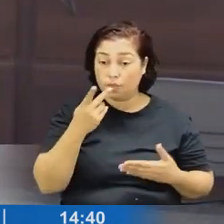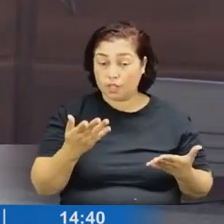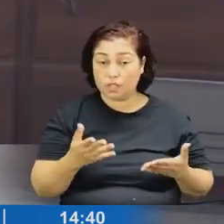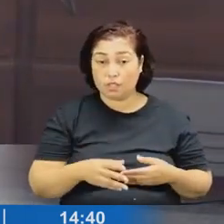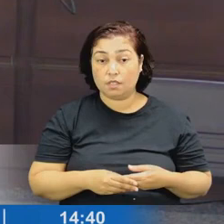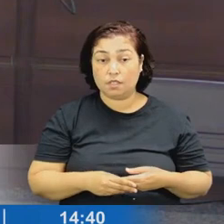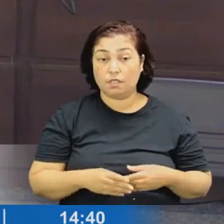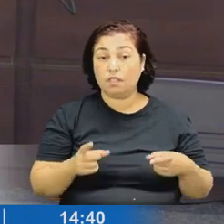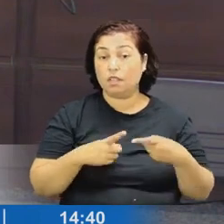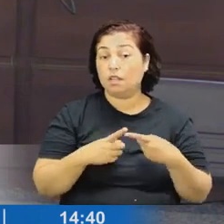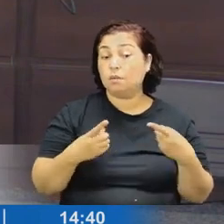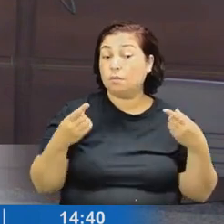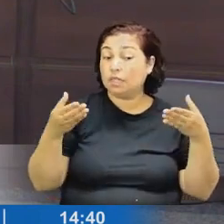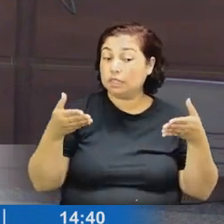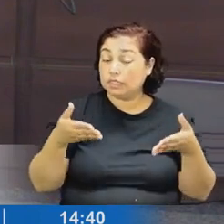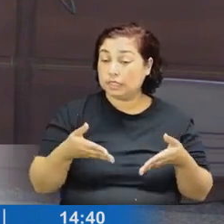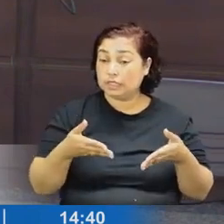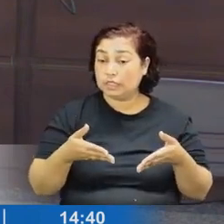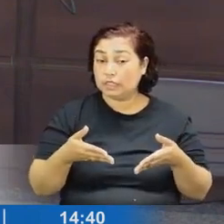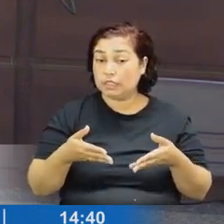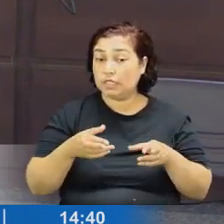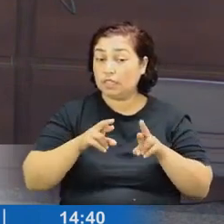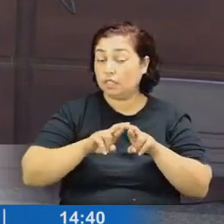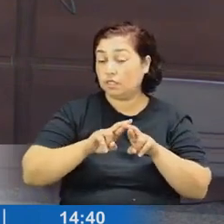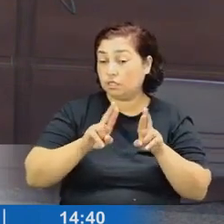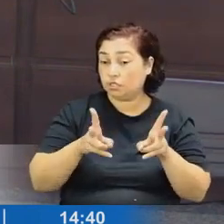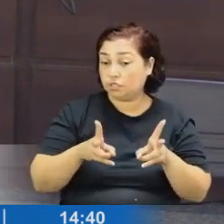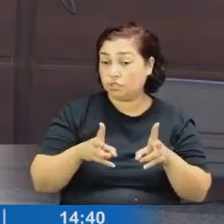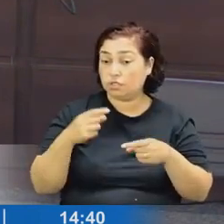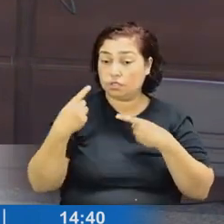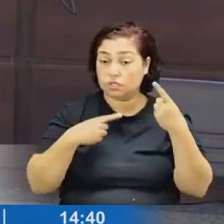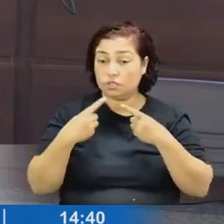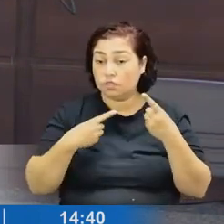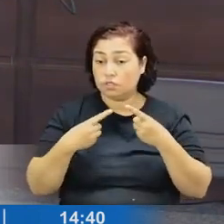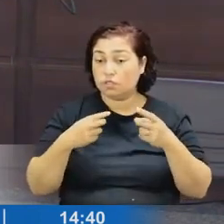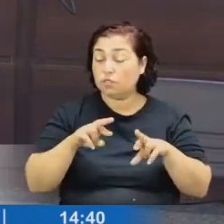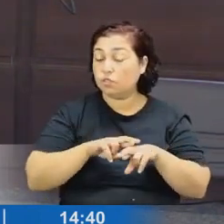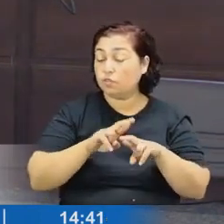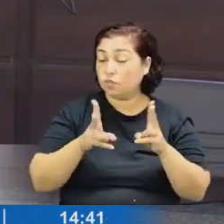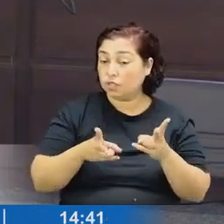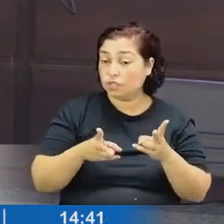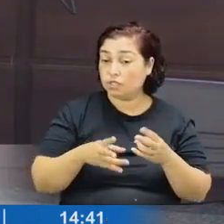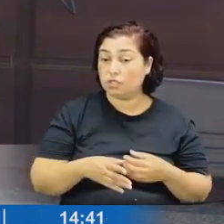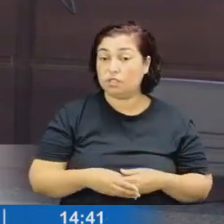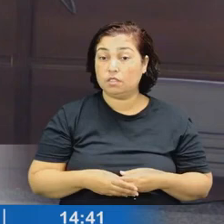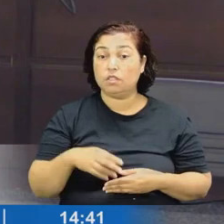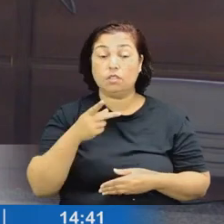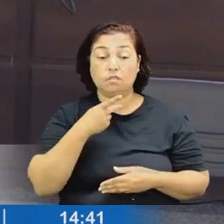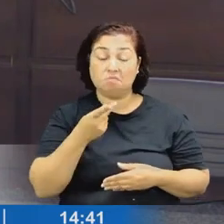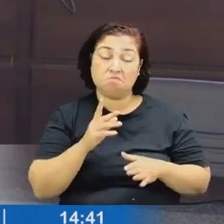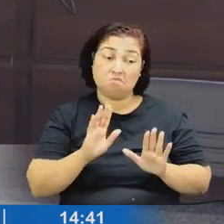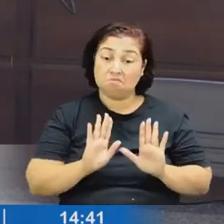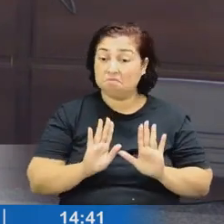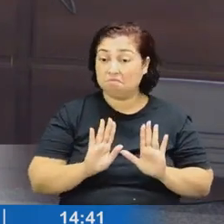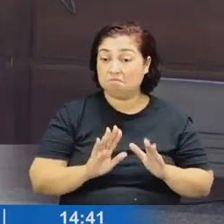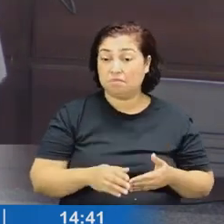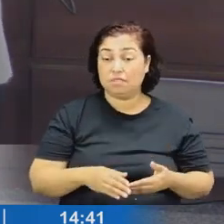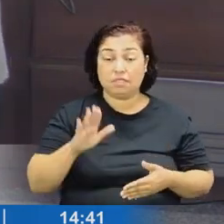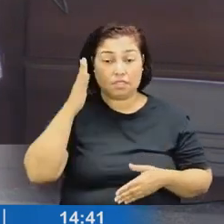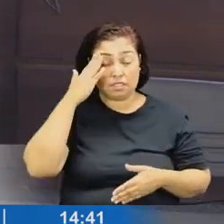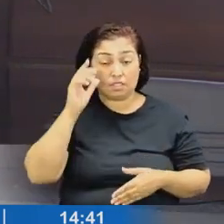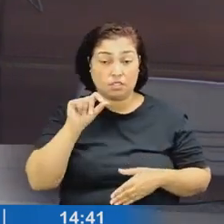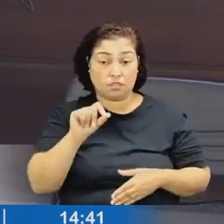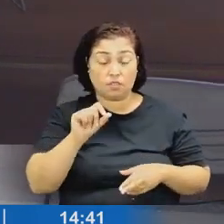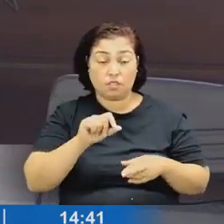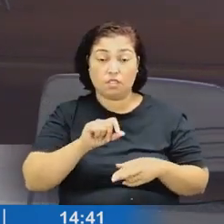não mas aqui é diferente da da política aqui é diferente eu falo depende né Você sabe o que que faz